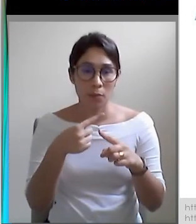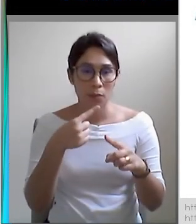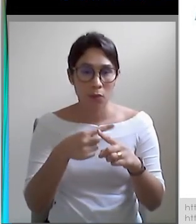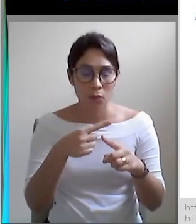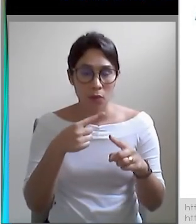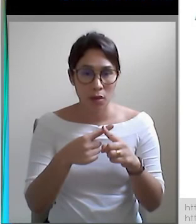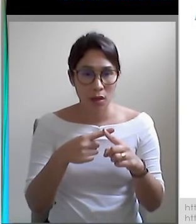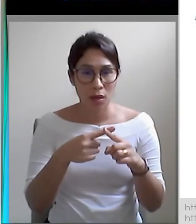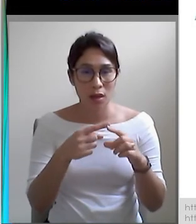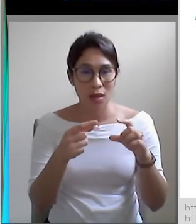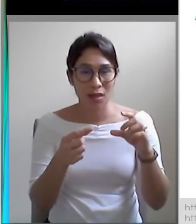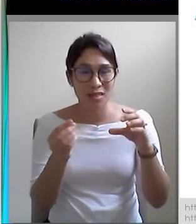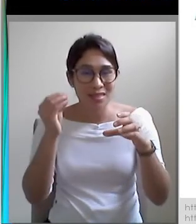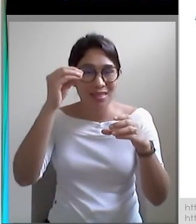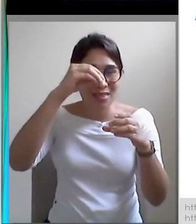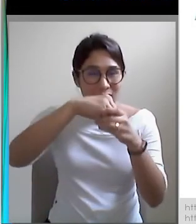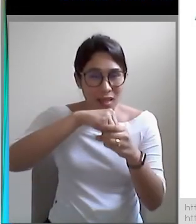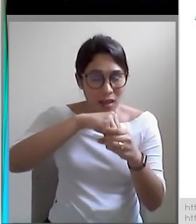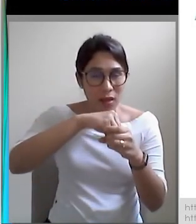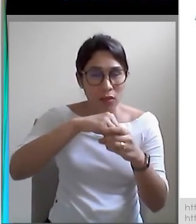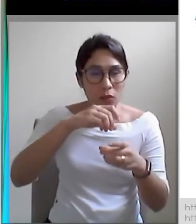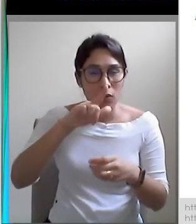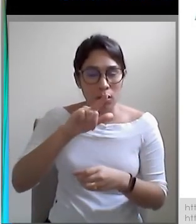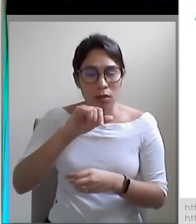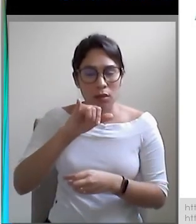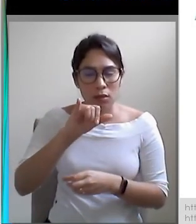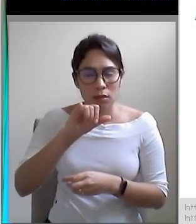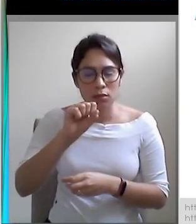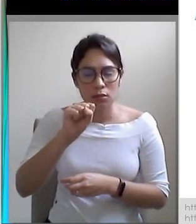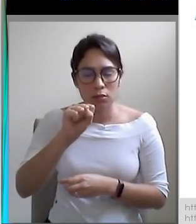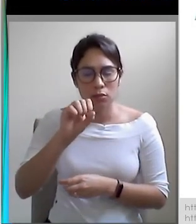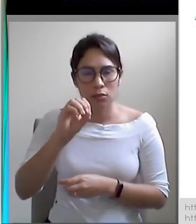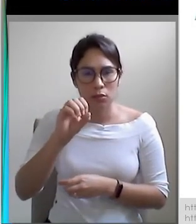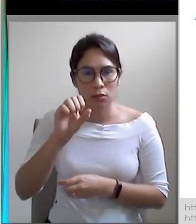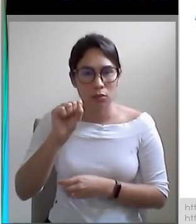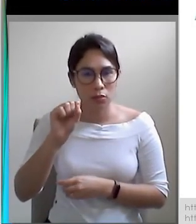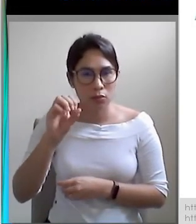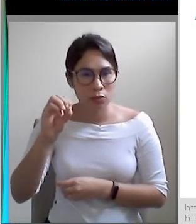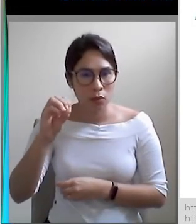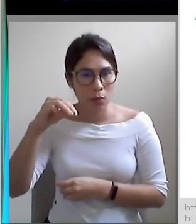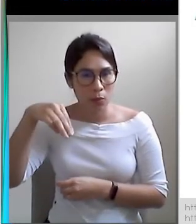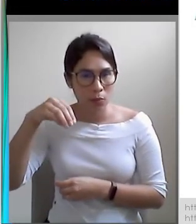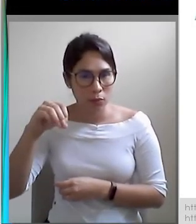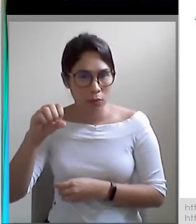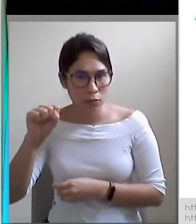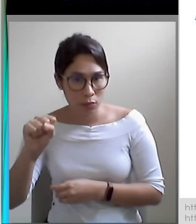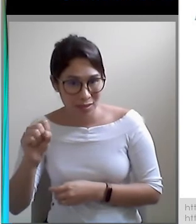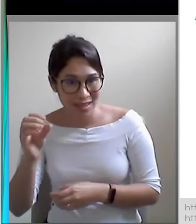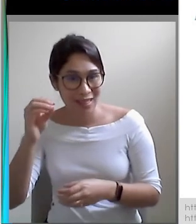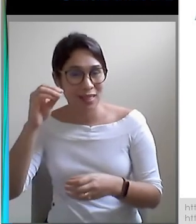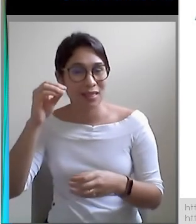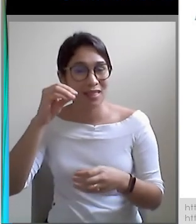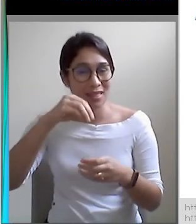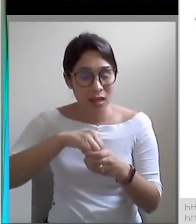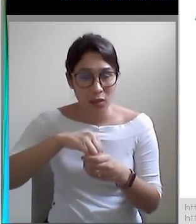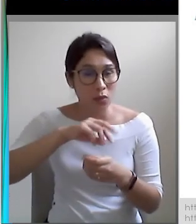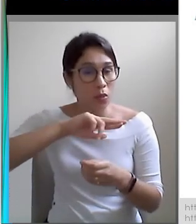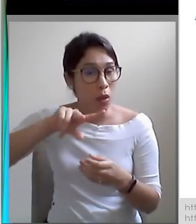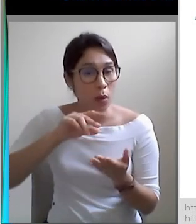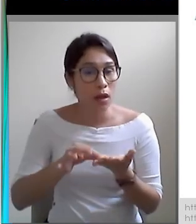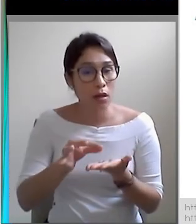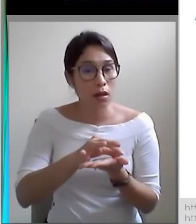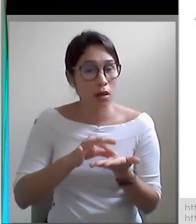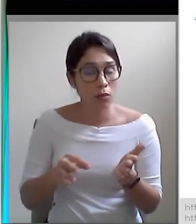Isso porque os inúmeros lisossomos presentes no citoplasma não são considerados